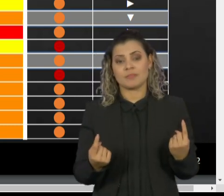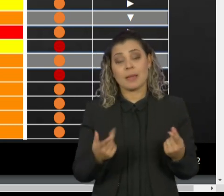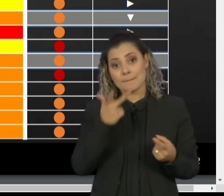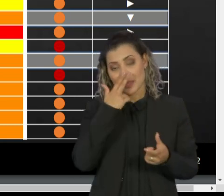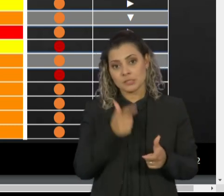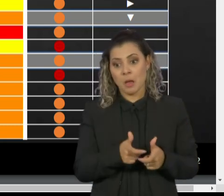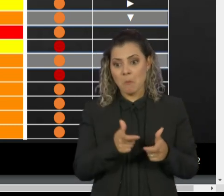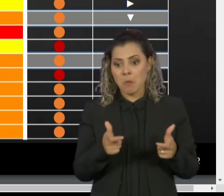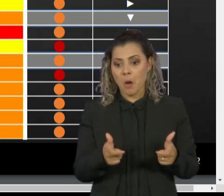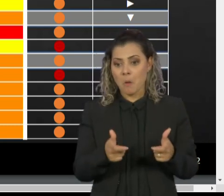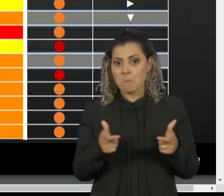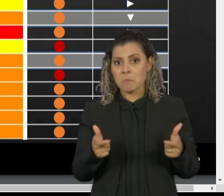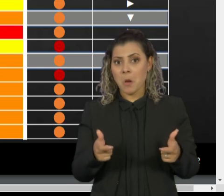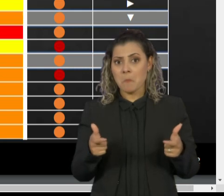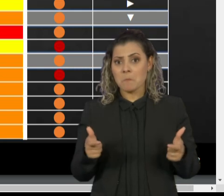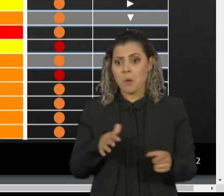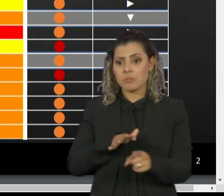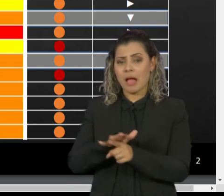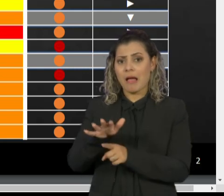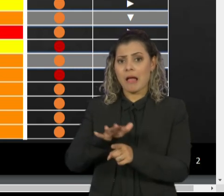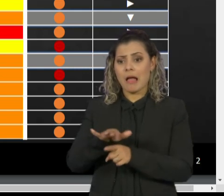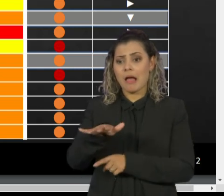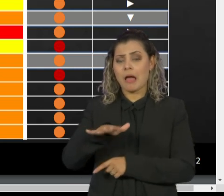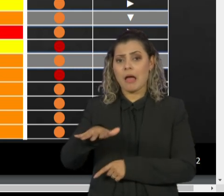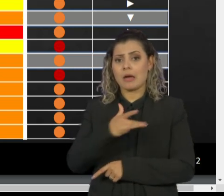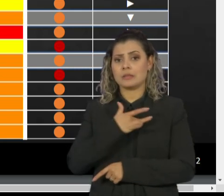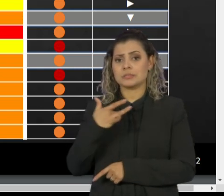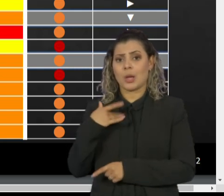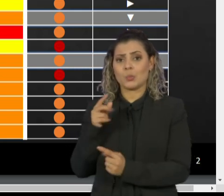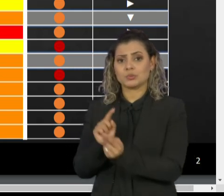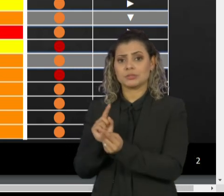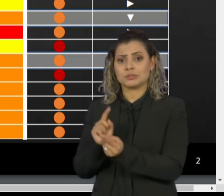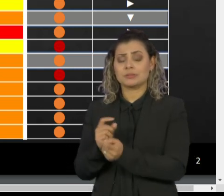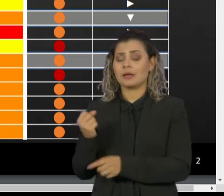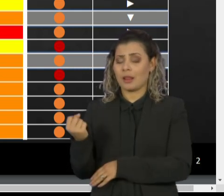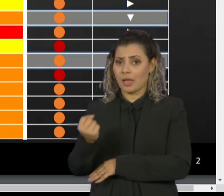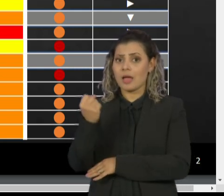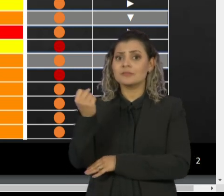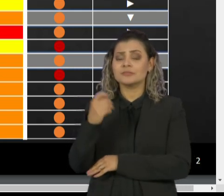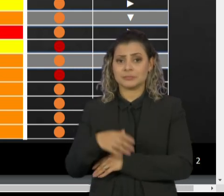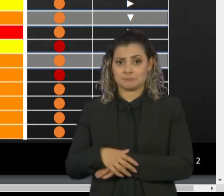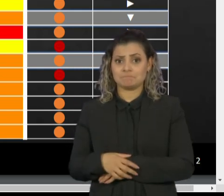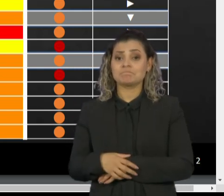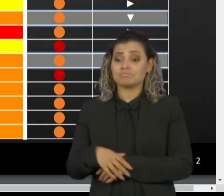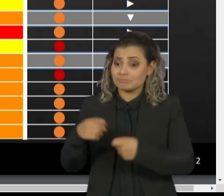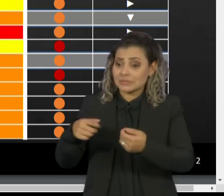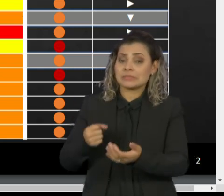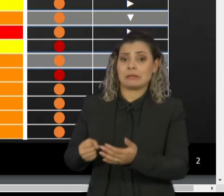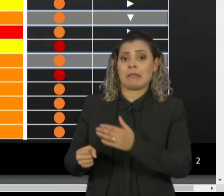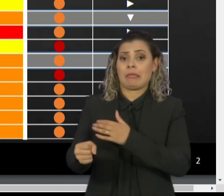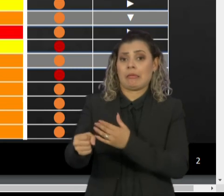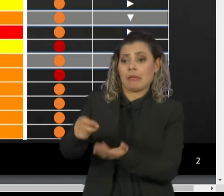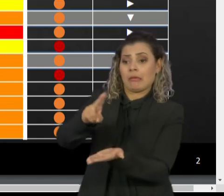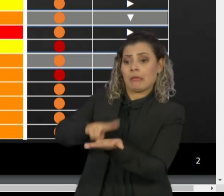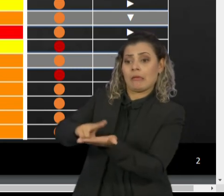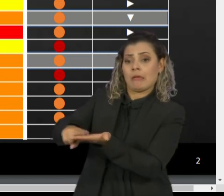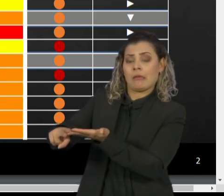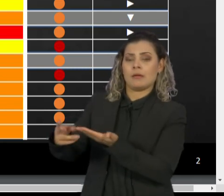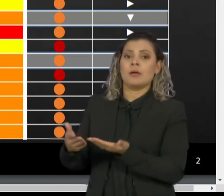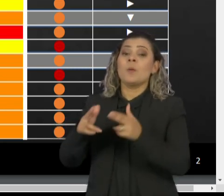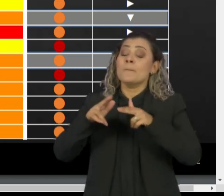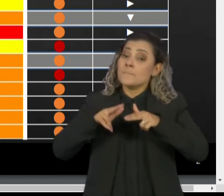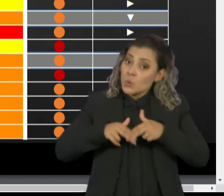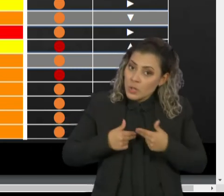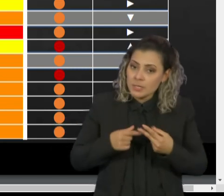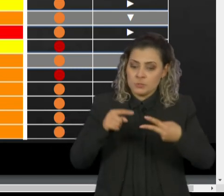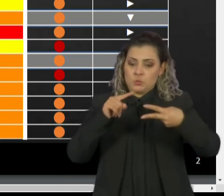excesso para o sistema de saúde, excesso de casos graves, casos precisando de internação. Então, por